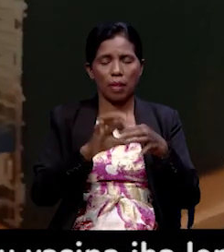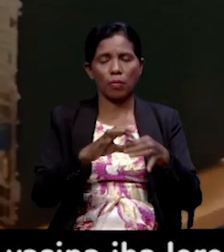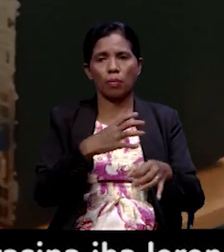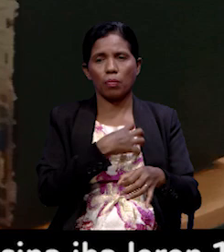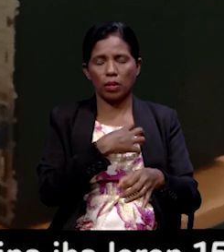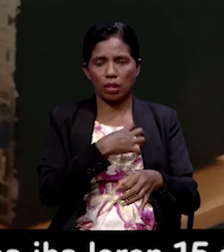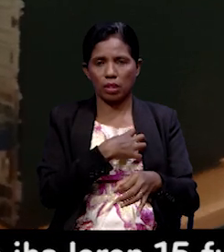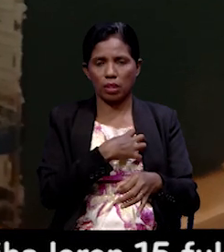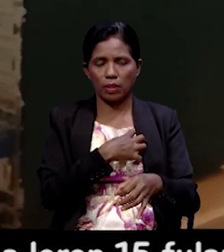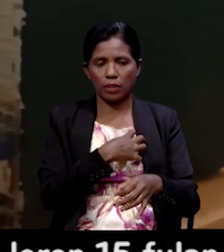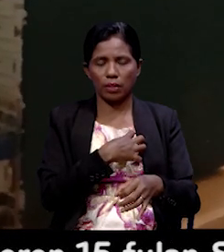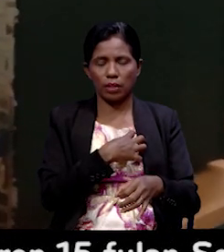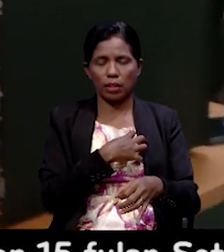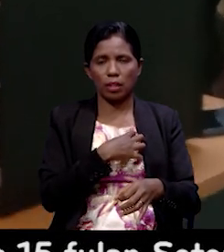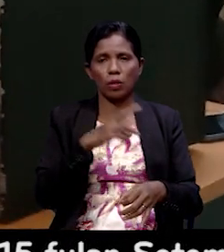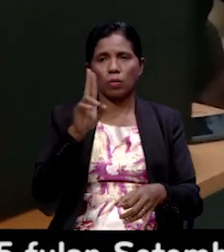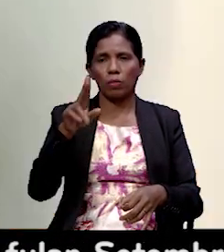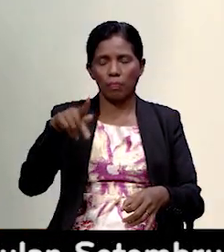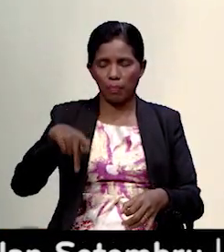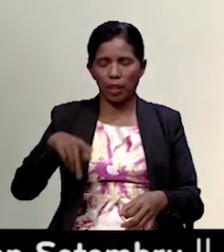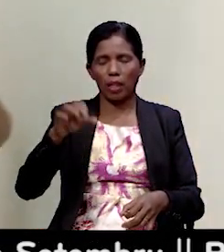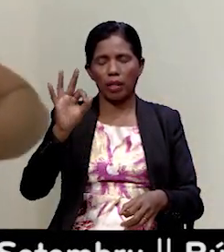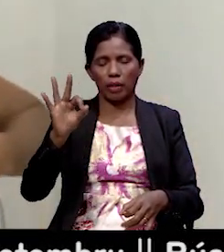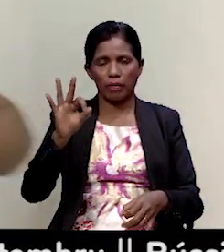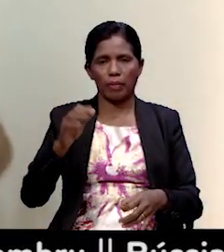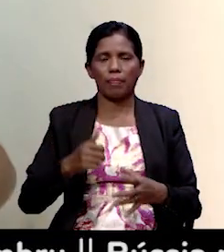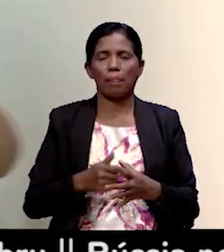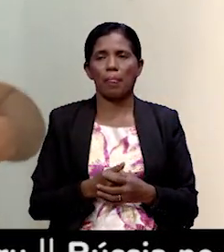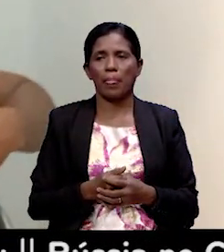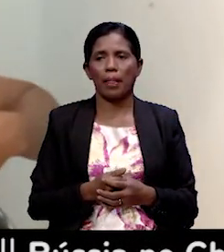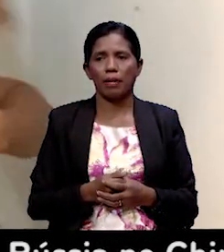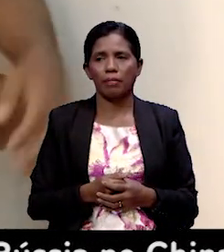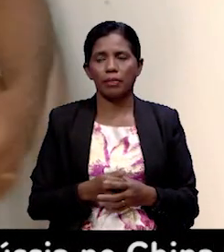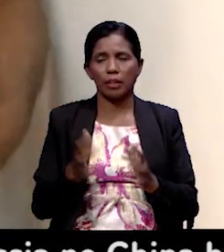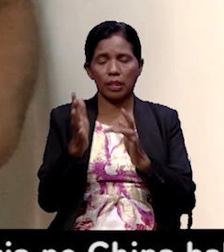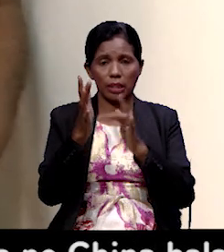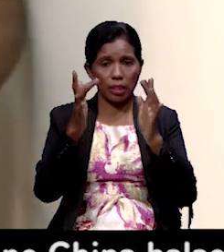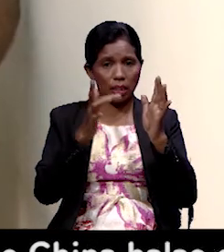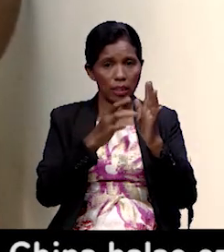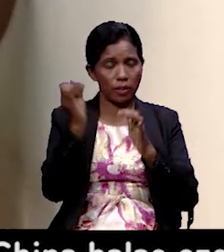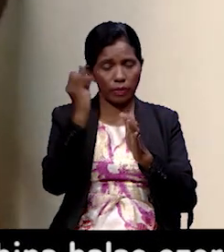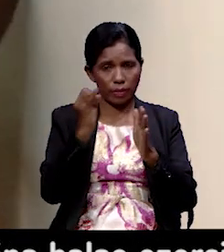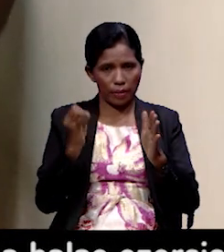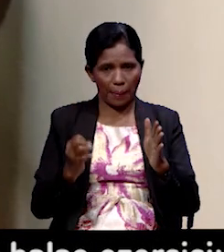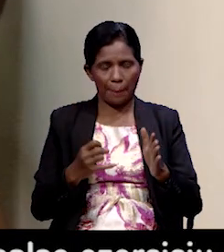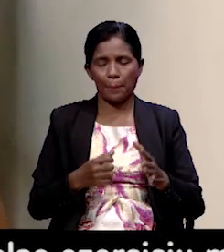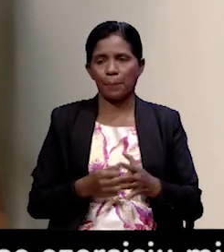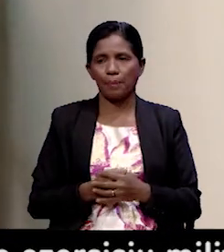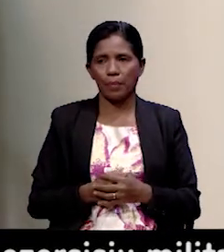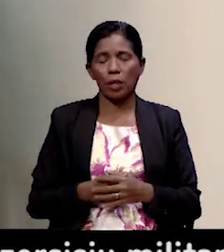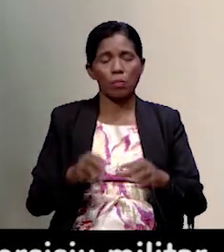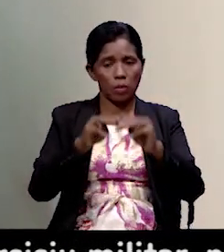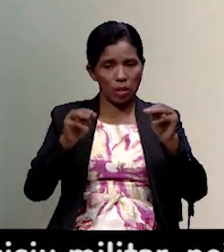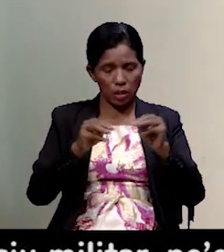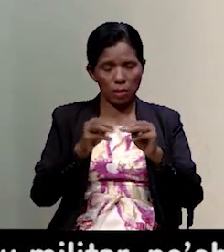Suicida, UPF, e área Timor Top Meteor. Posto administrativo, Cristo Rei, município de Ibi.